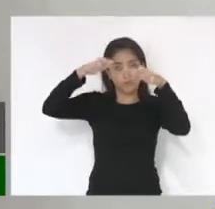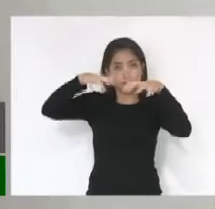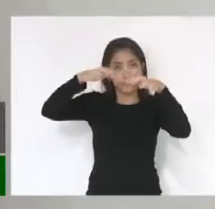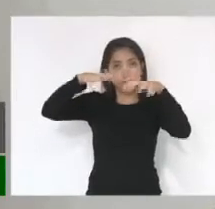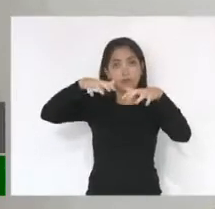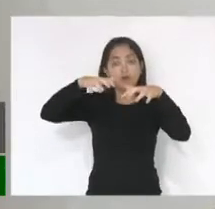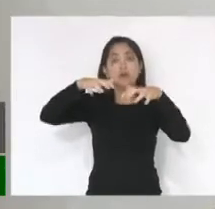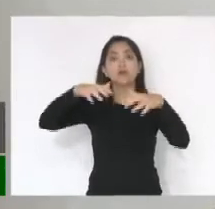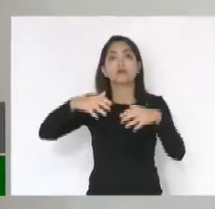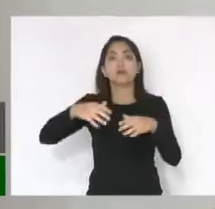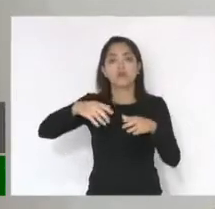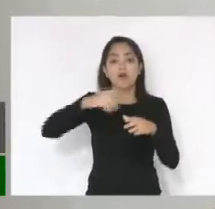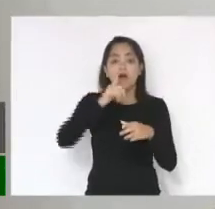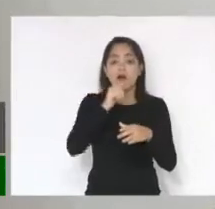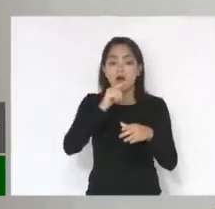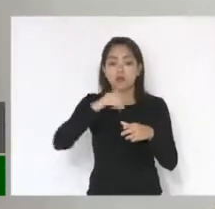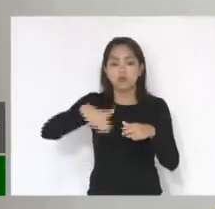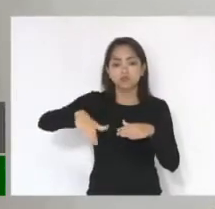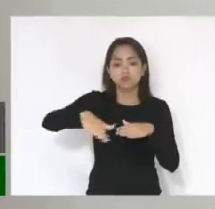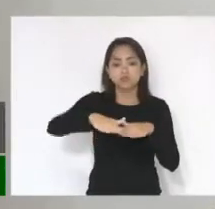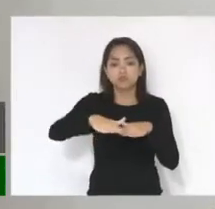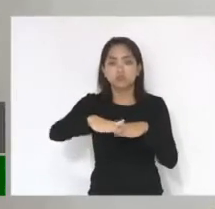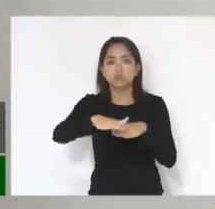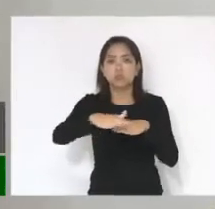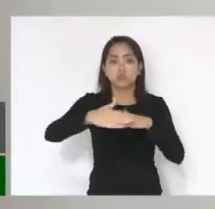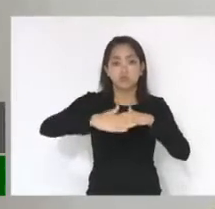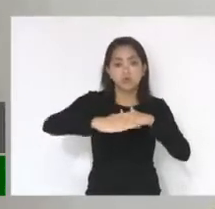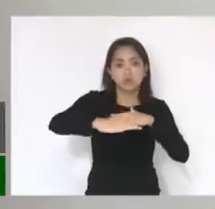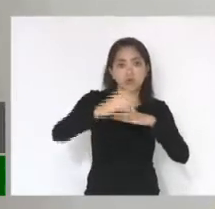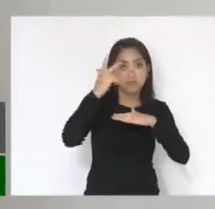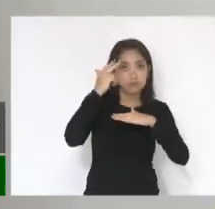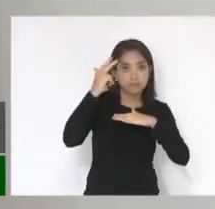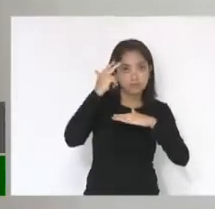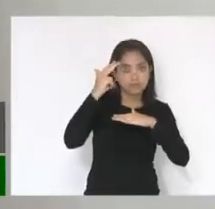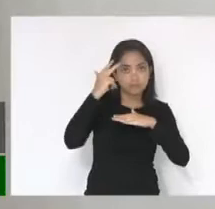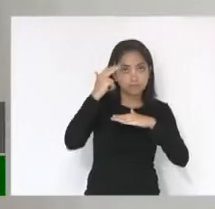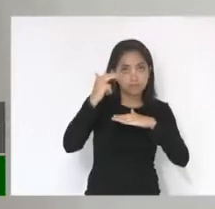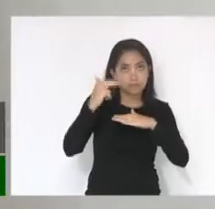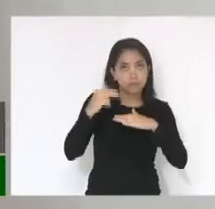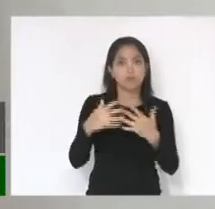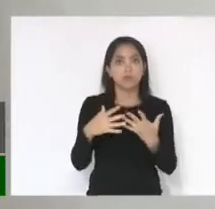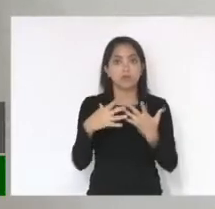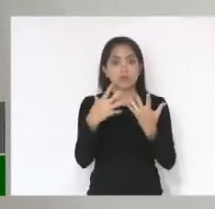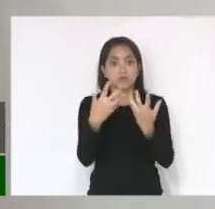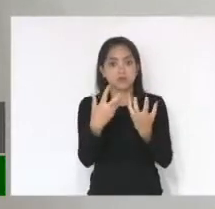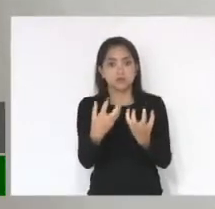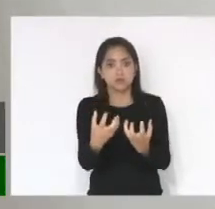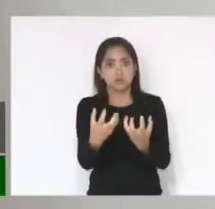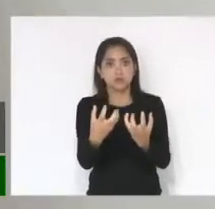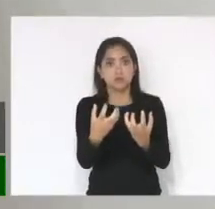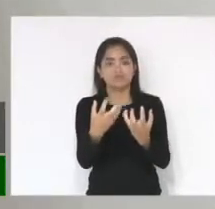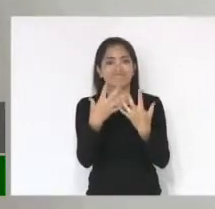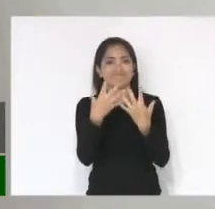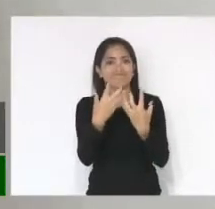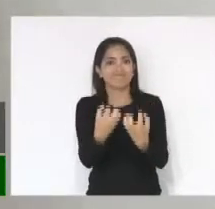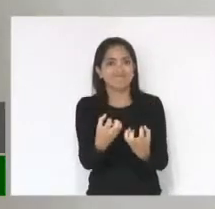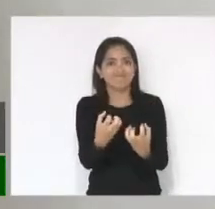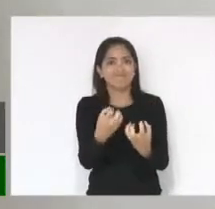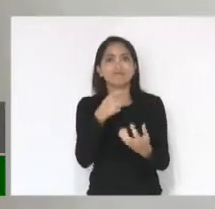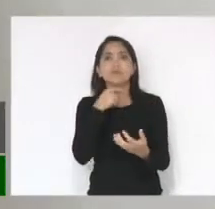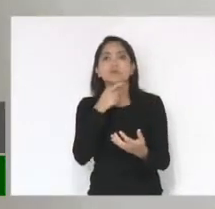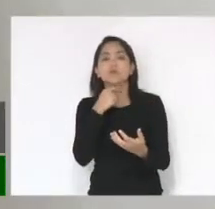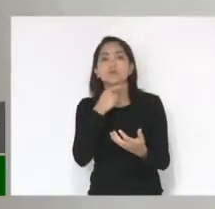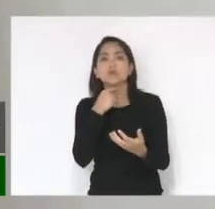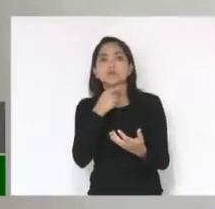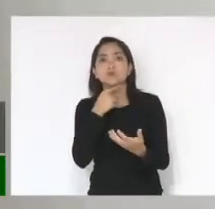teu carro numa poça d'água, porque o asfalto tradicional ele impermeabiliza o solo. Quer dizer o quê? Não adere o asfalto,